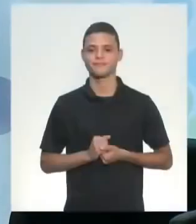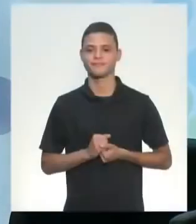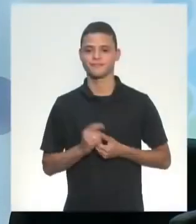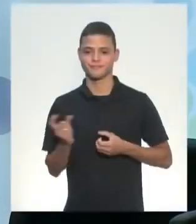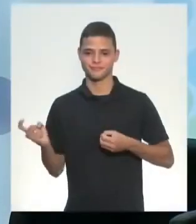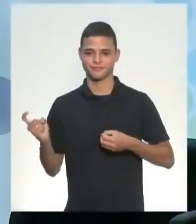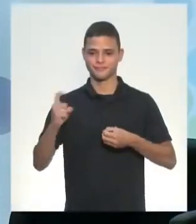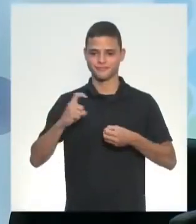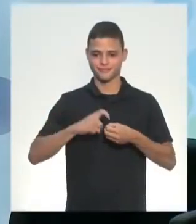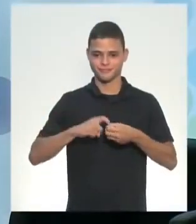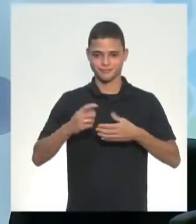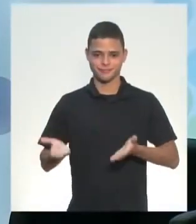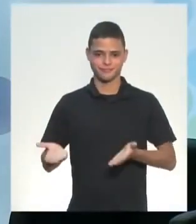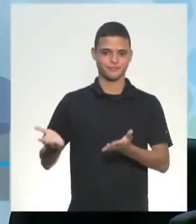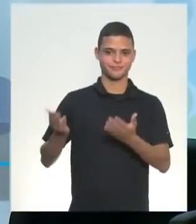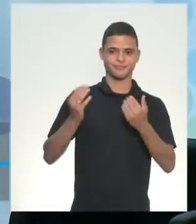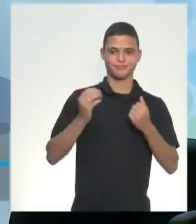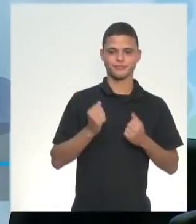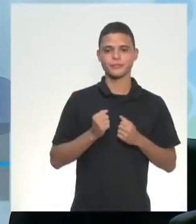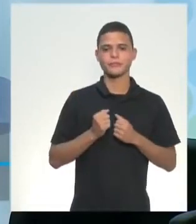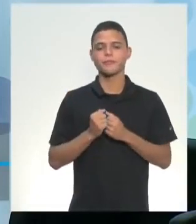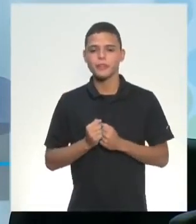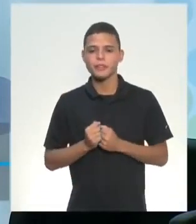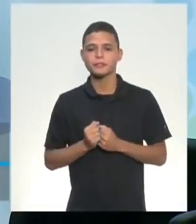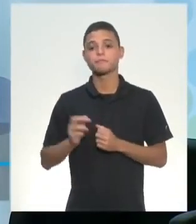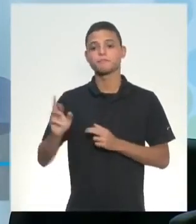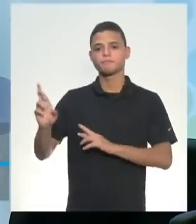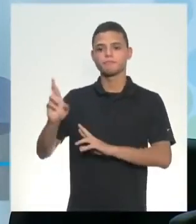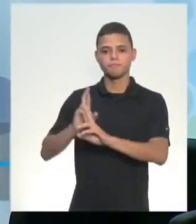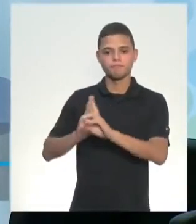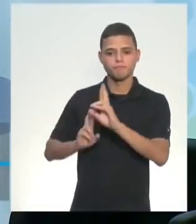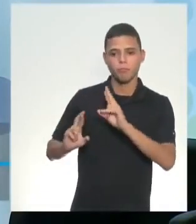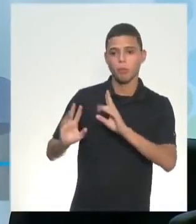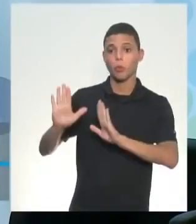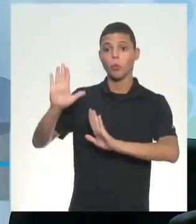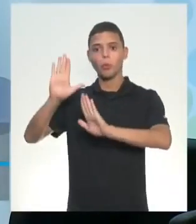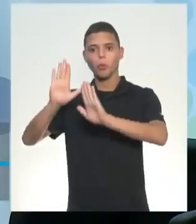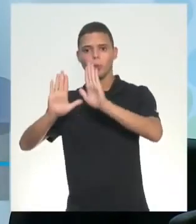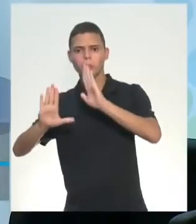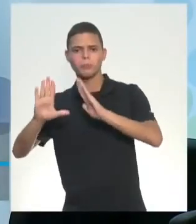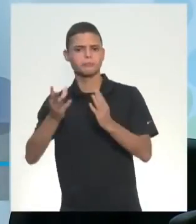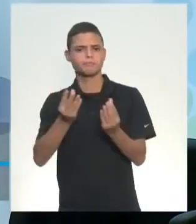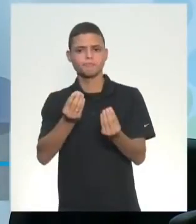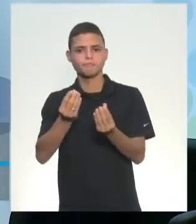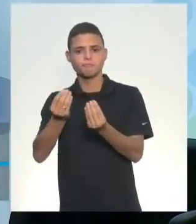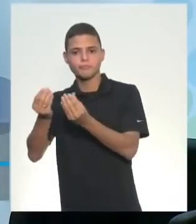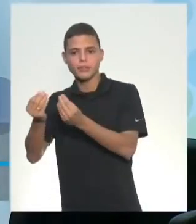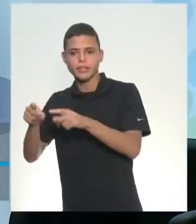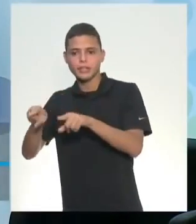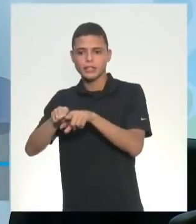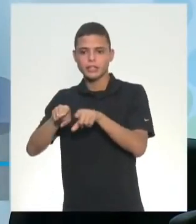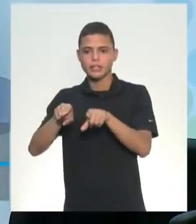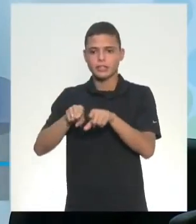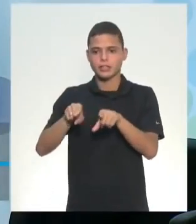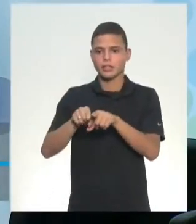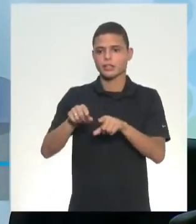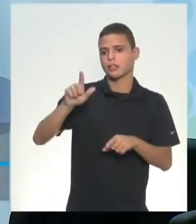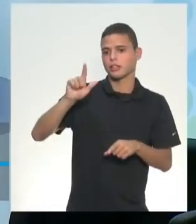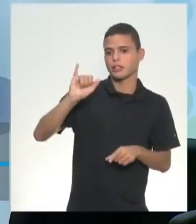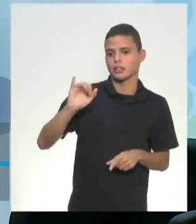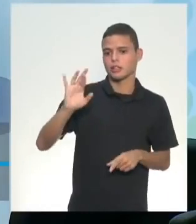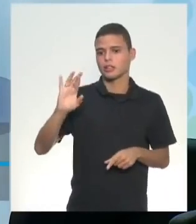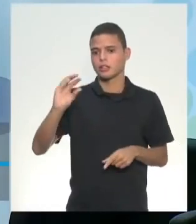Então, vamos lá, pessoal. Aqui o pessoal comenta bastante, né, sobre a questão da ironia e tal. Só vou ler a resposta da